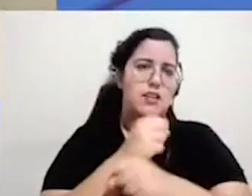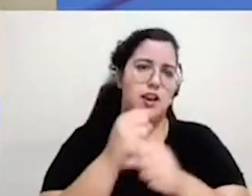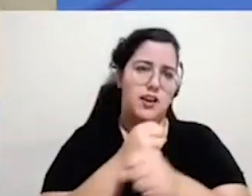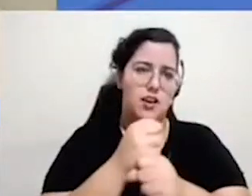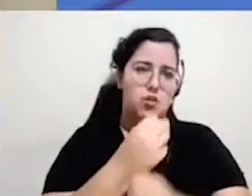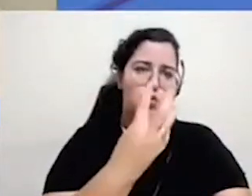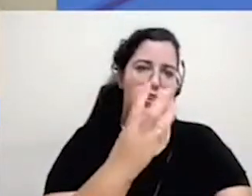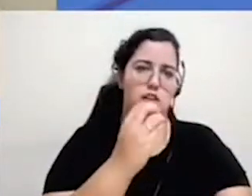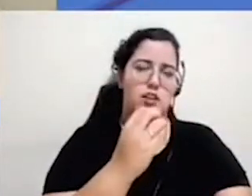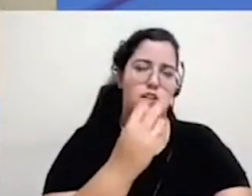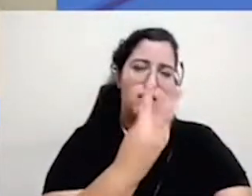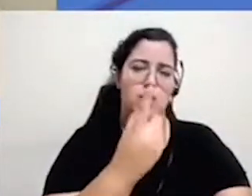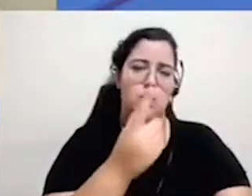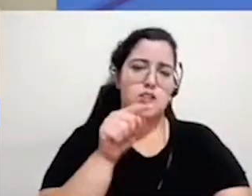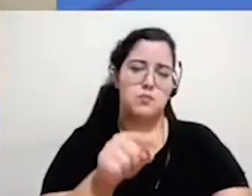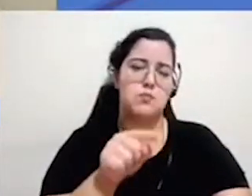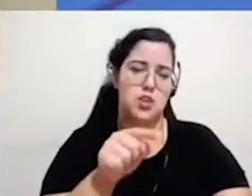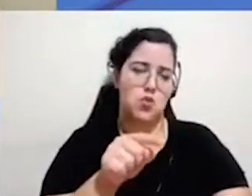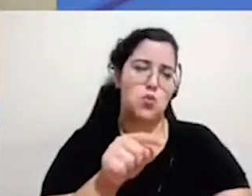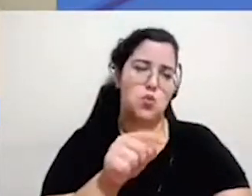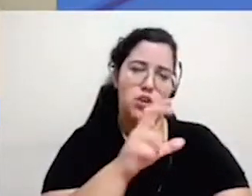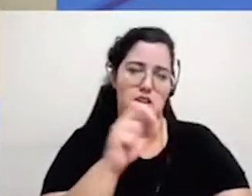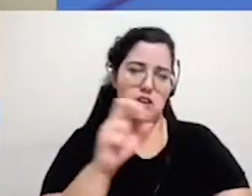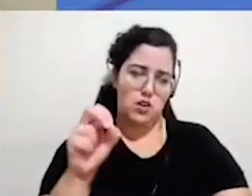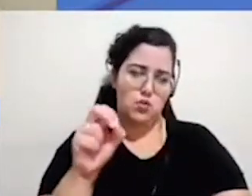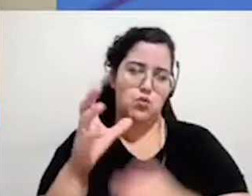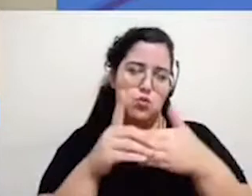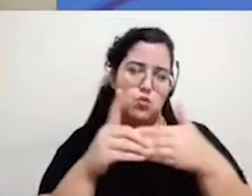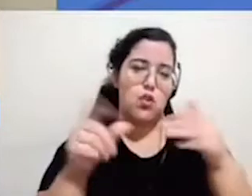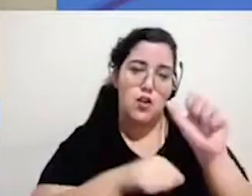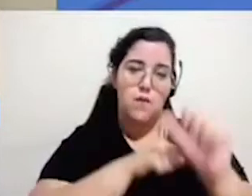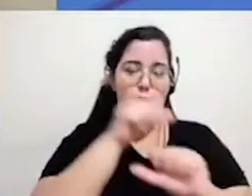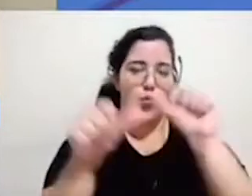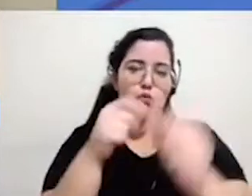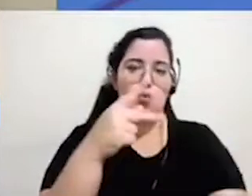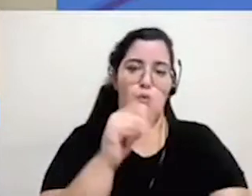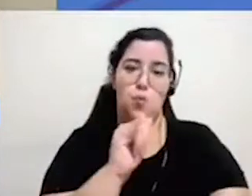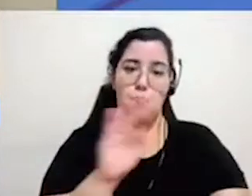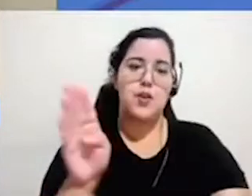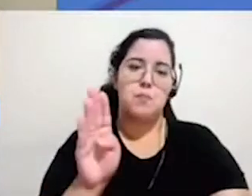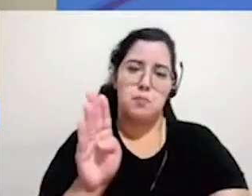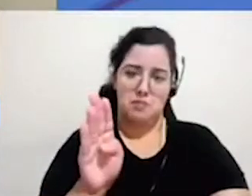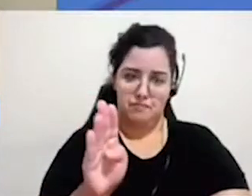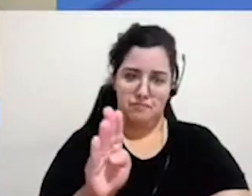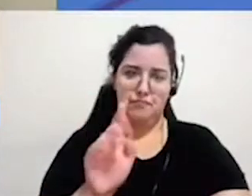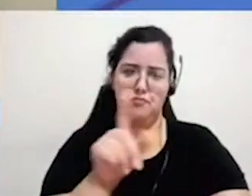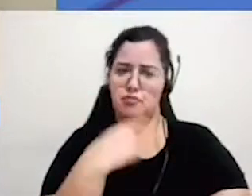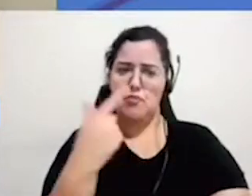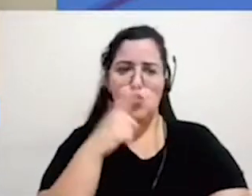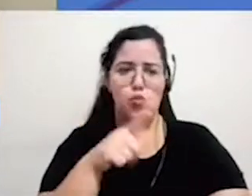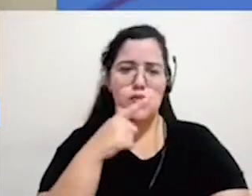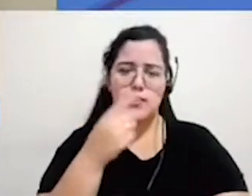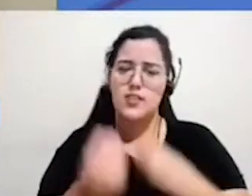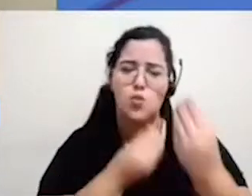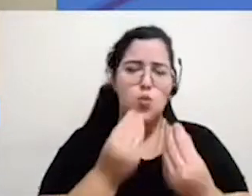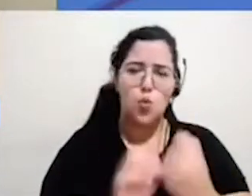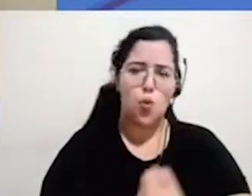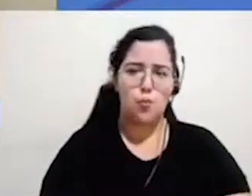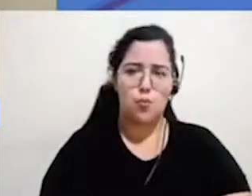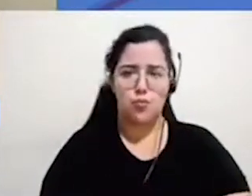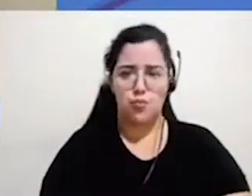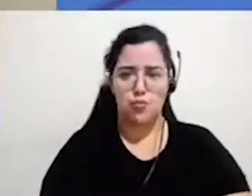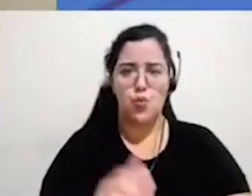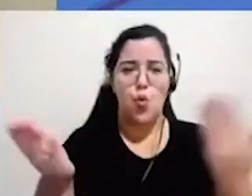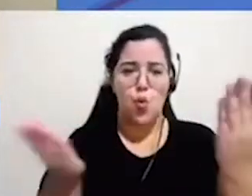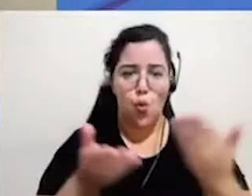$32.500 dólares per capita, tá? Como que a gente conseguiu isso? Hoje, ele falou